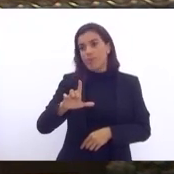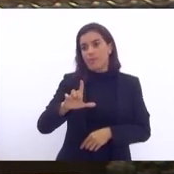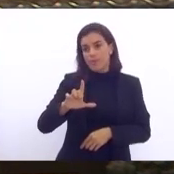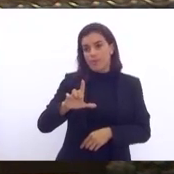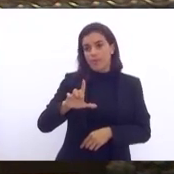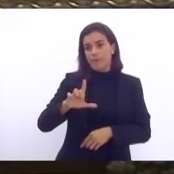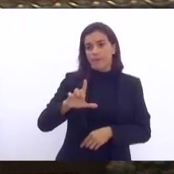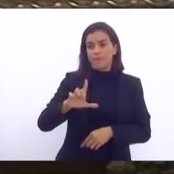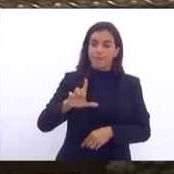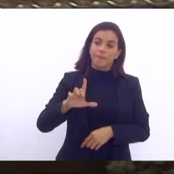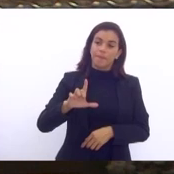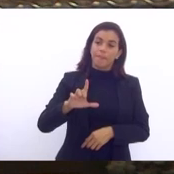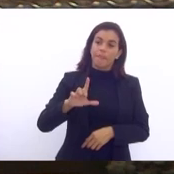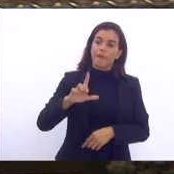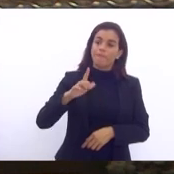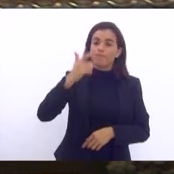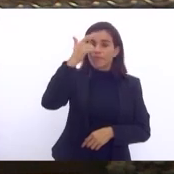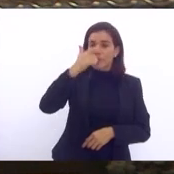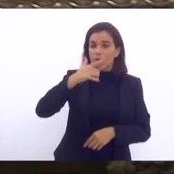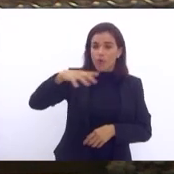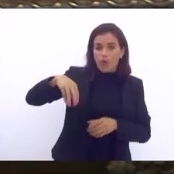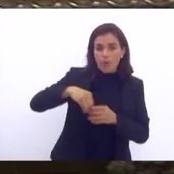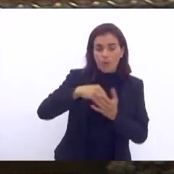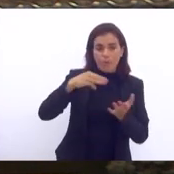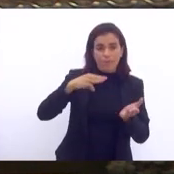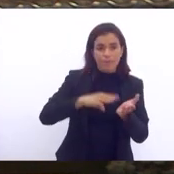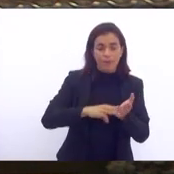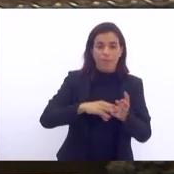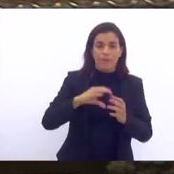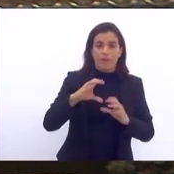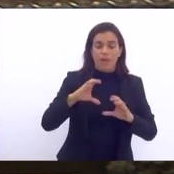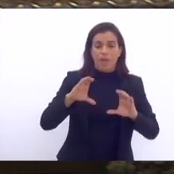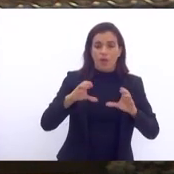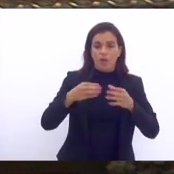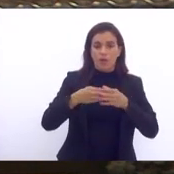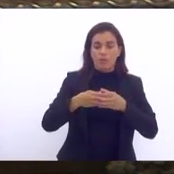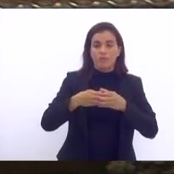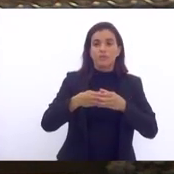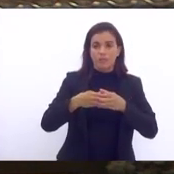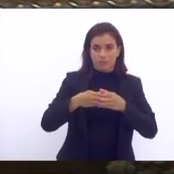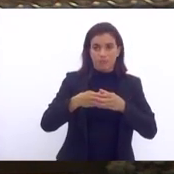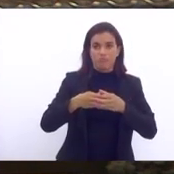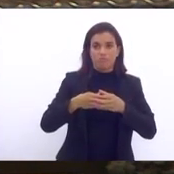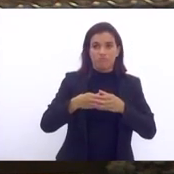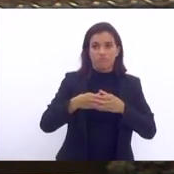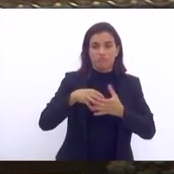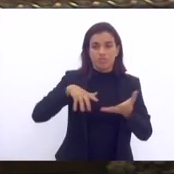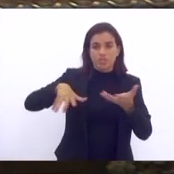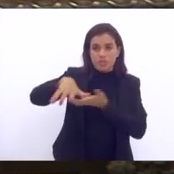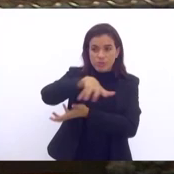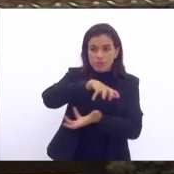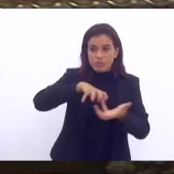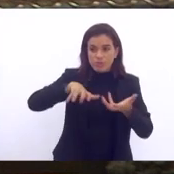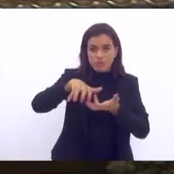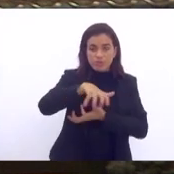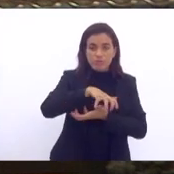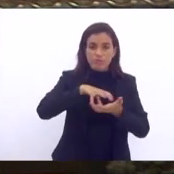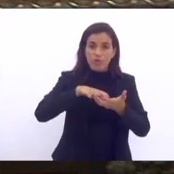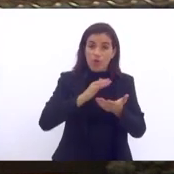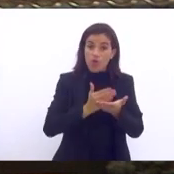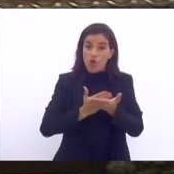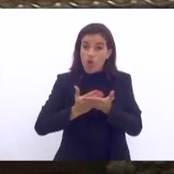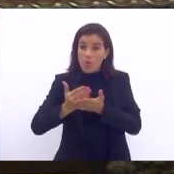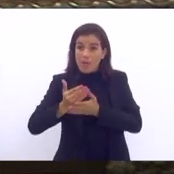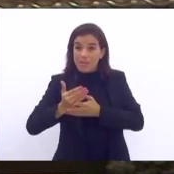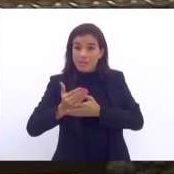como membro da Comissão de Combate à Desordem Urbana, começamos a fiscalizar uma das maiores máfias, que não for a maior máfia